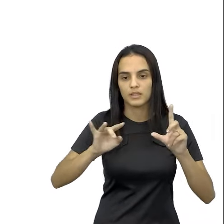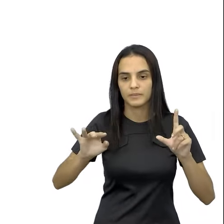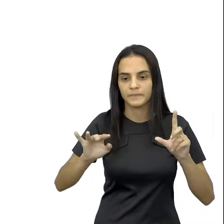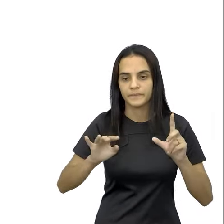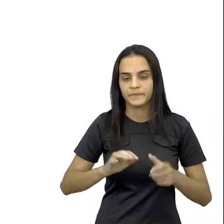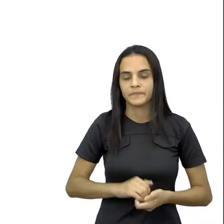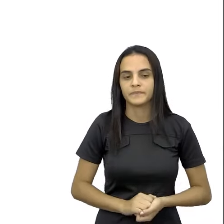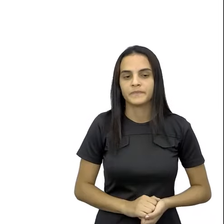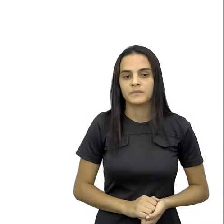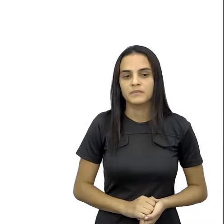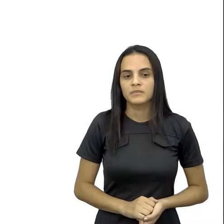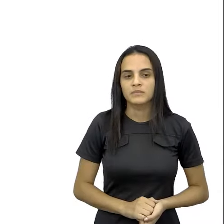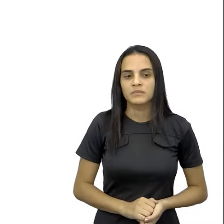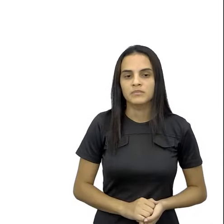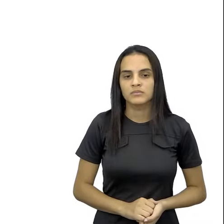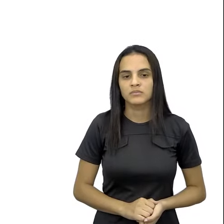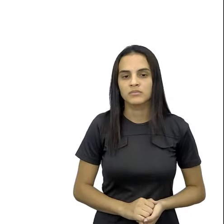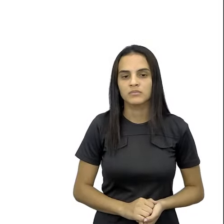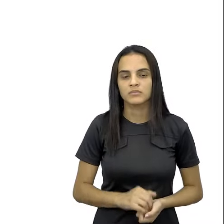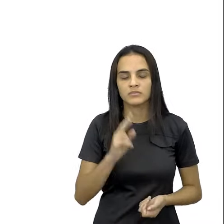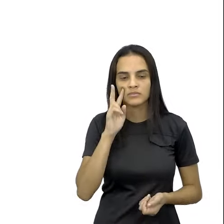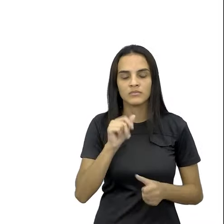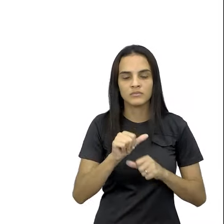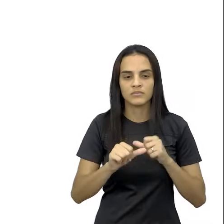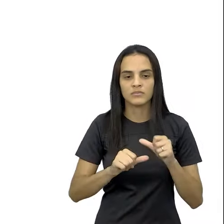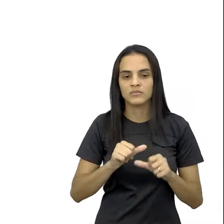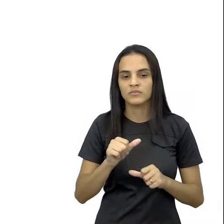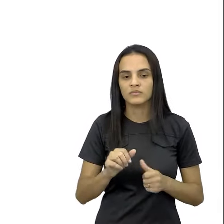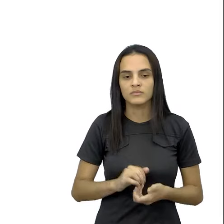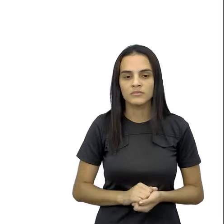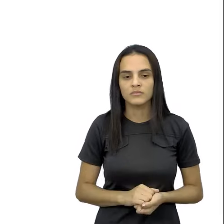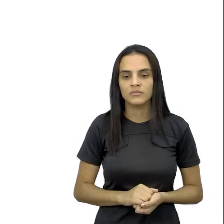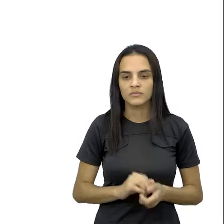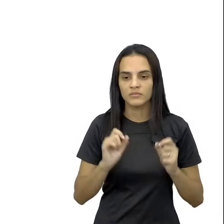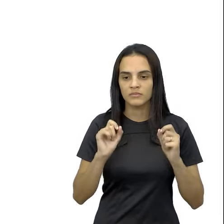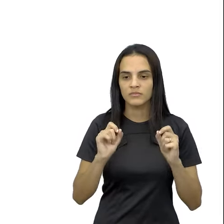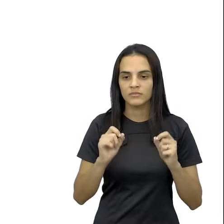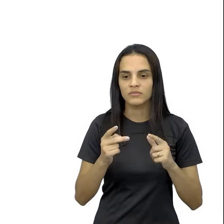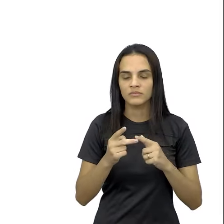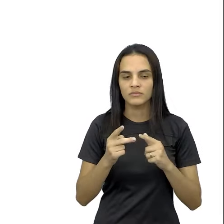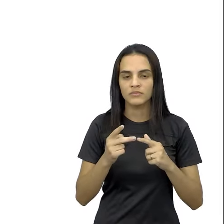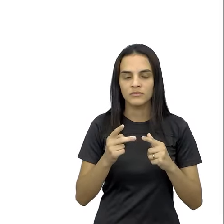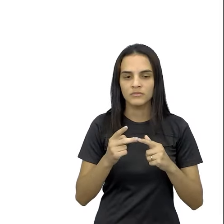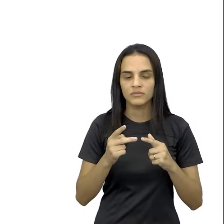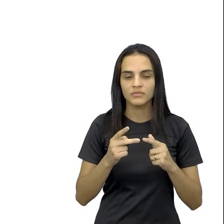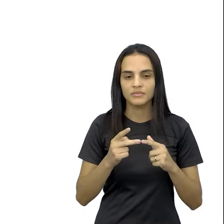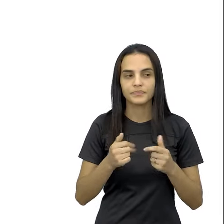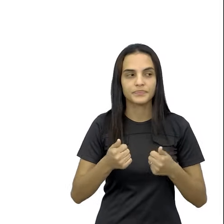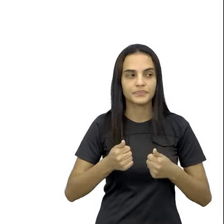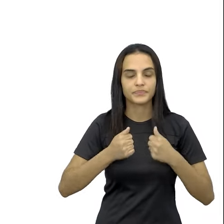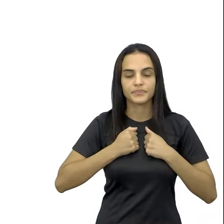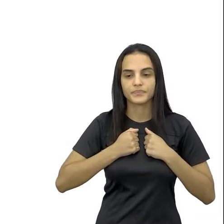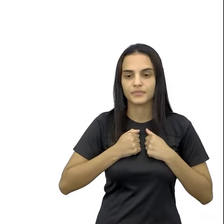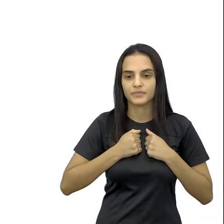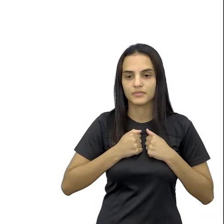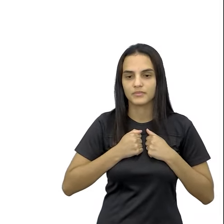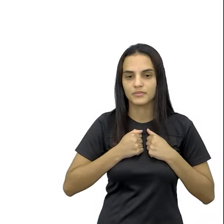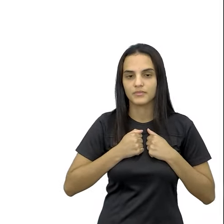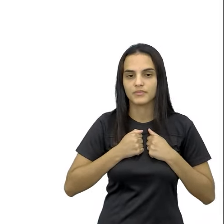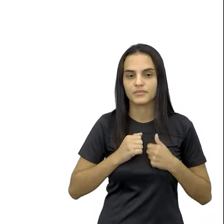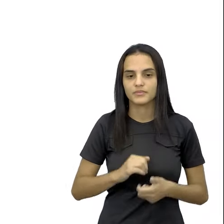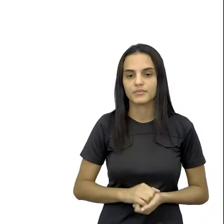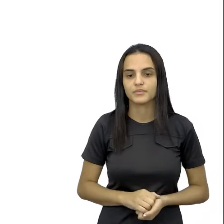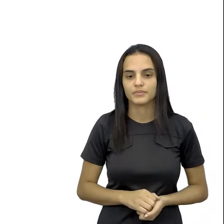letramento, deixa eu mudar aqui, tá? Que é a segunda autora,